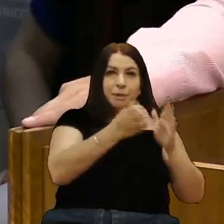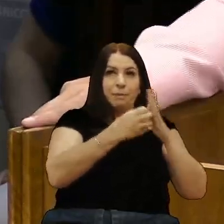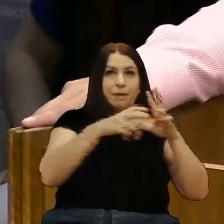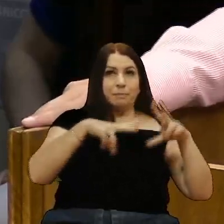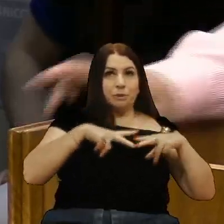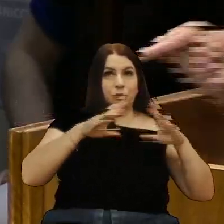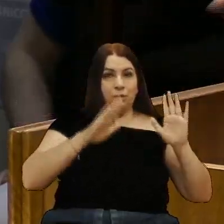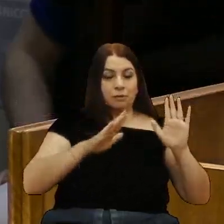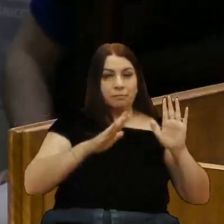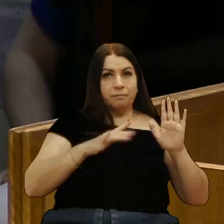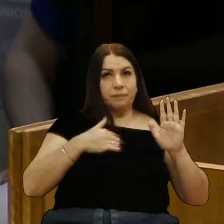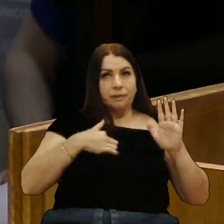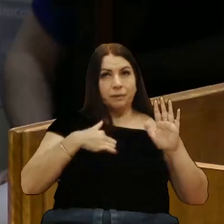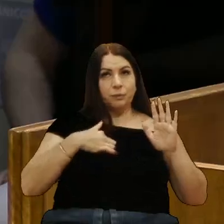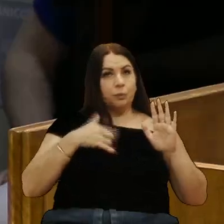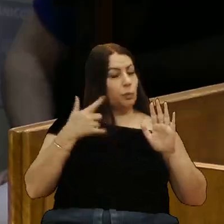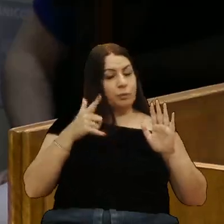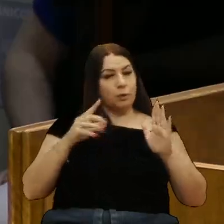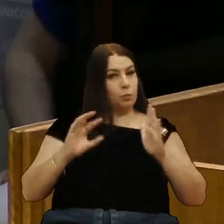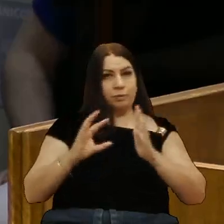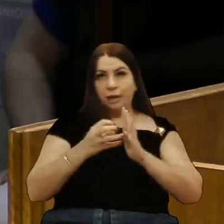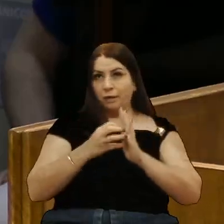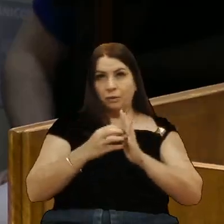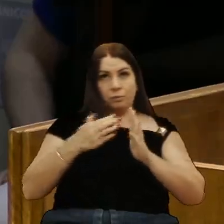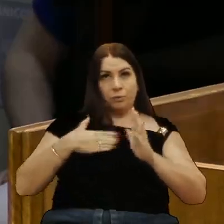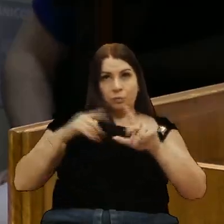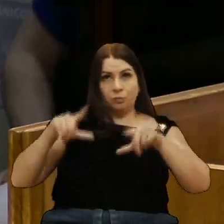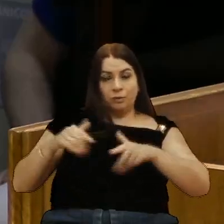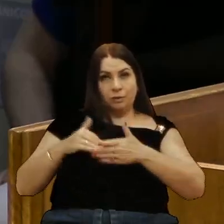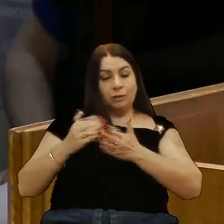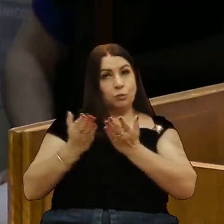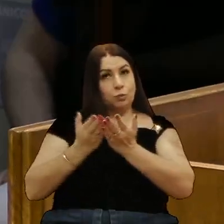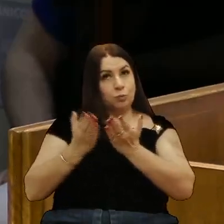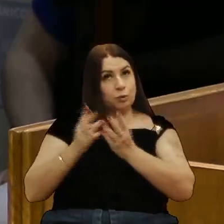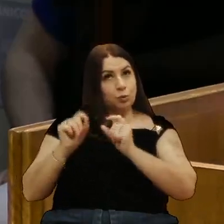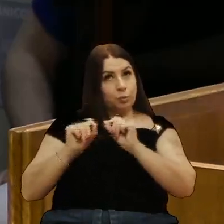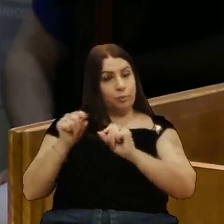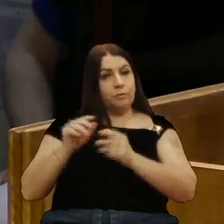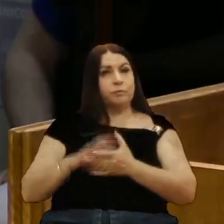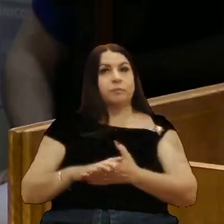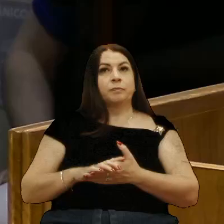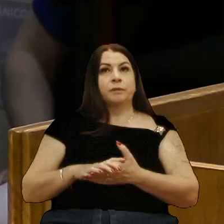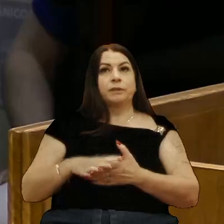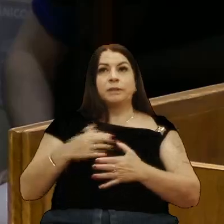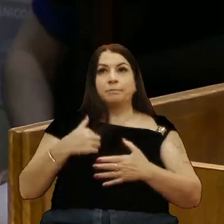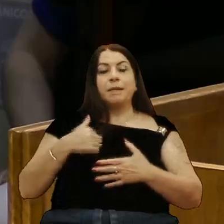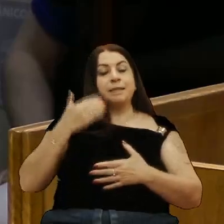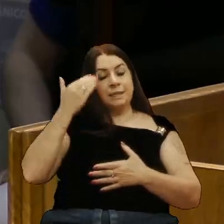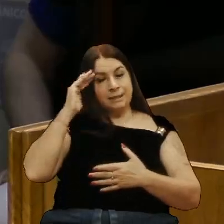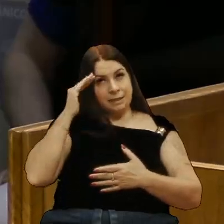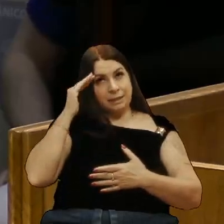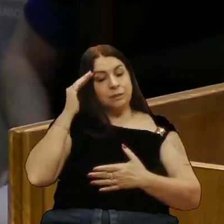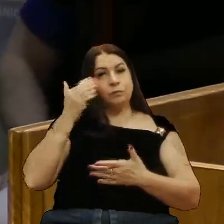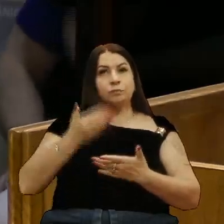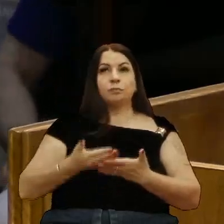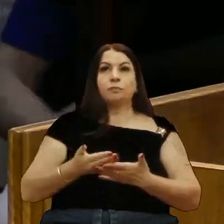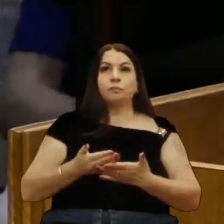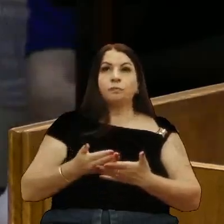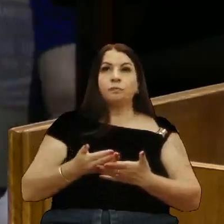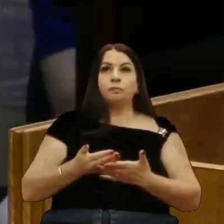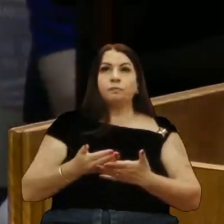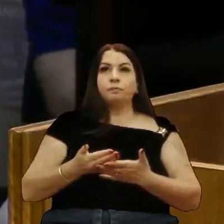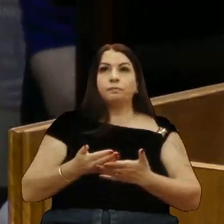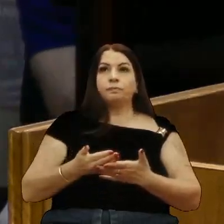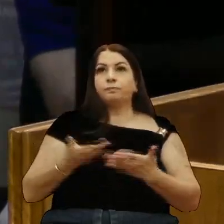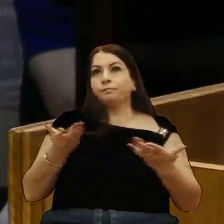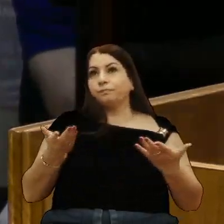privada. Eu não tenho dados, o meu gabinete, eu estou estudando sobre isso, mas entendo que seria praticamente